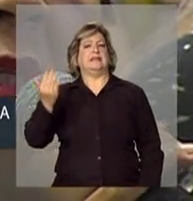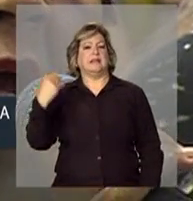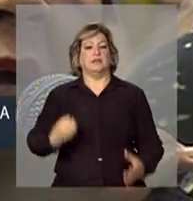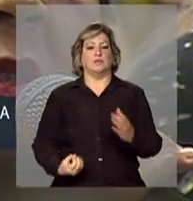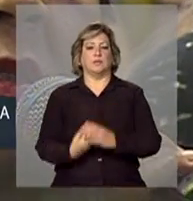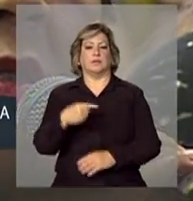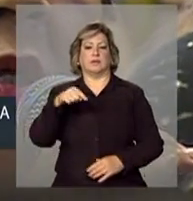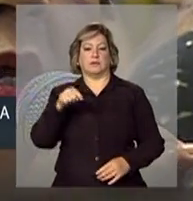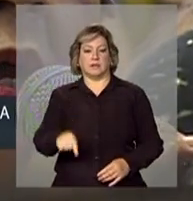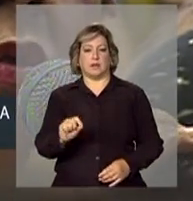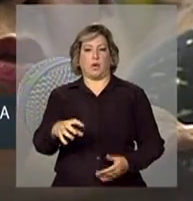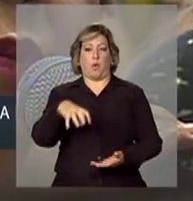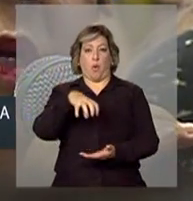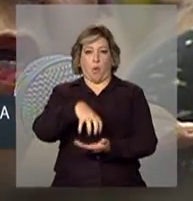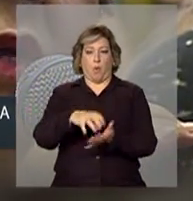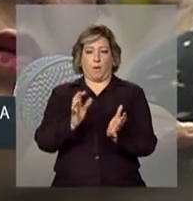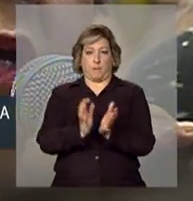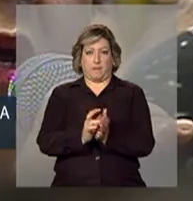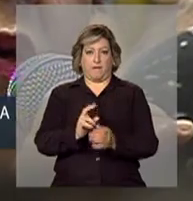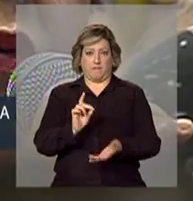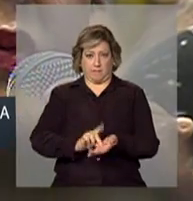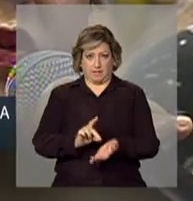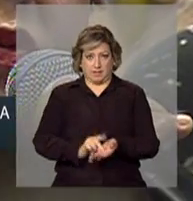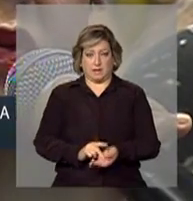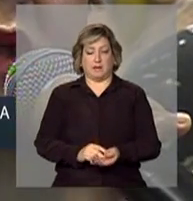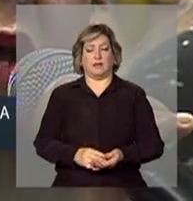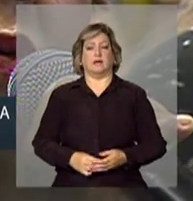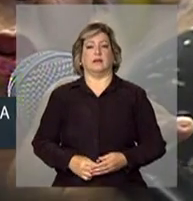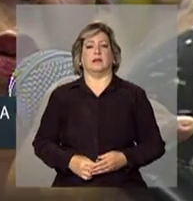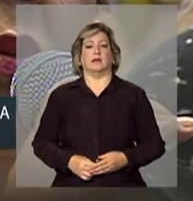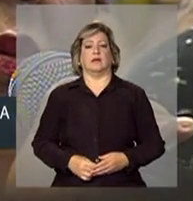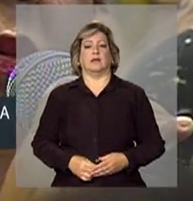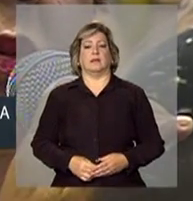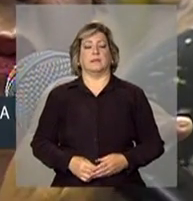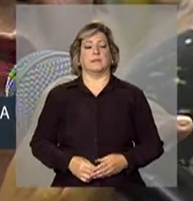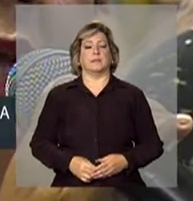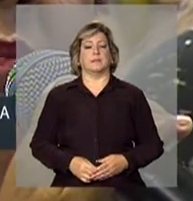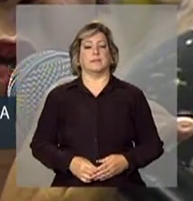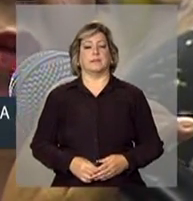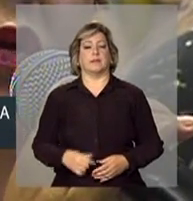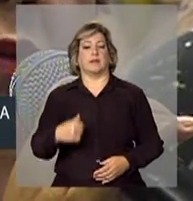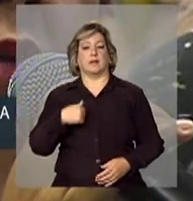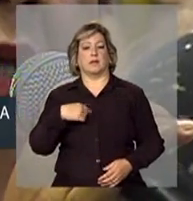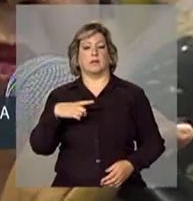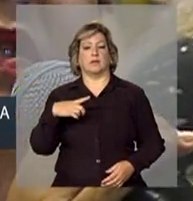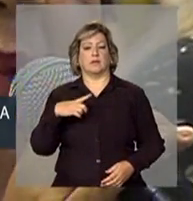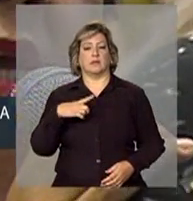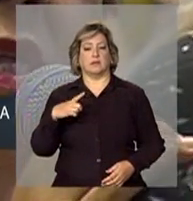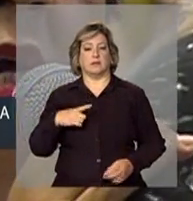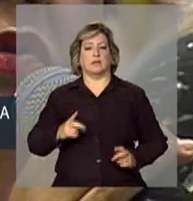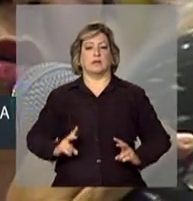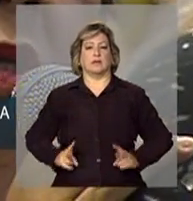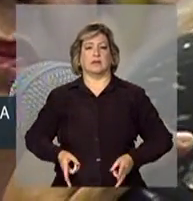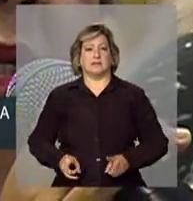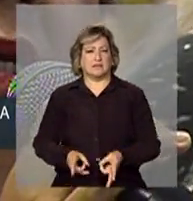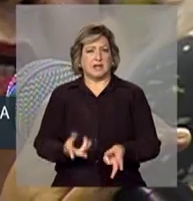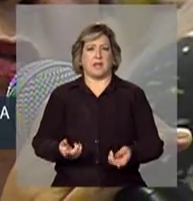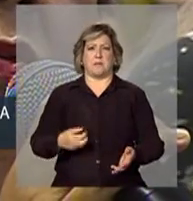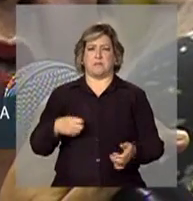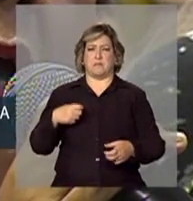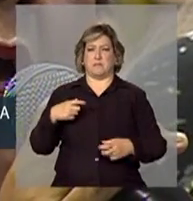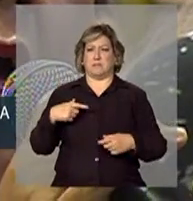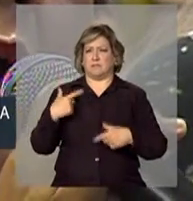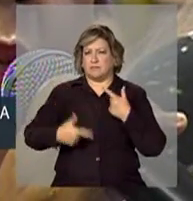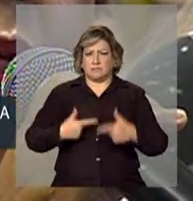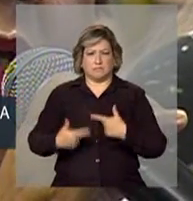da Verdade, doutor Pinheiro, eu tenho sempre, tô sempre esperneando, tô sempre